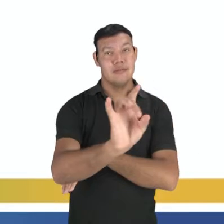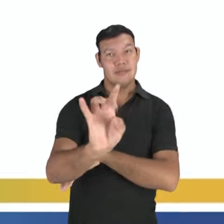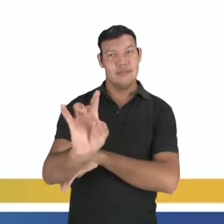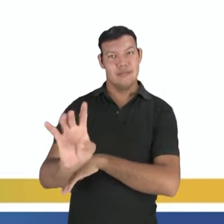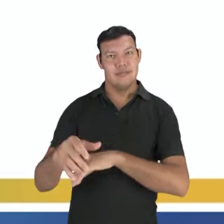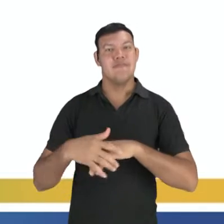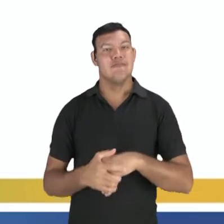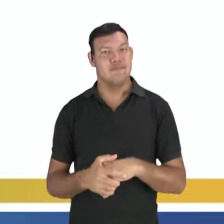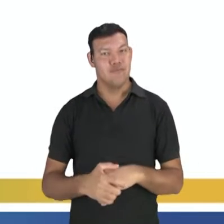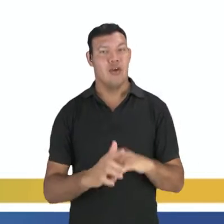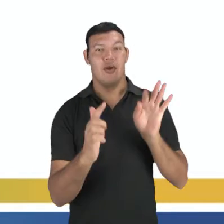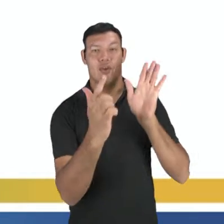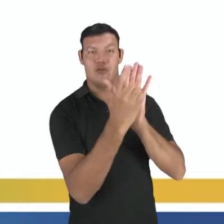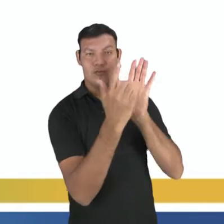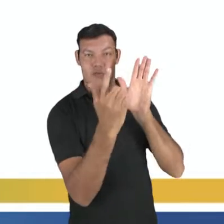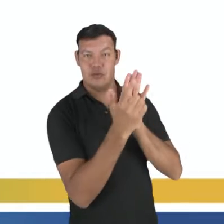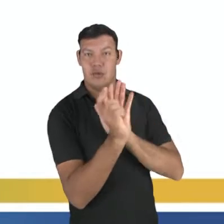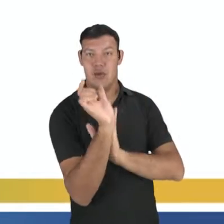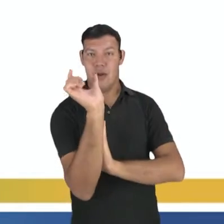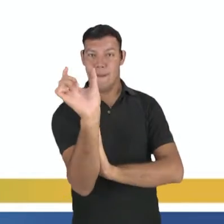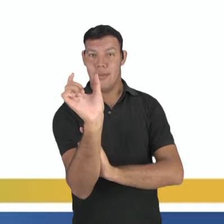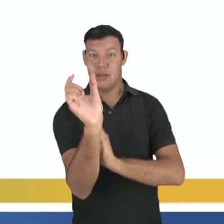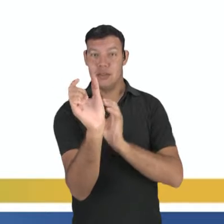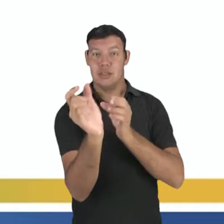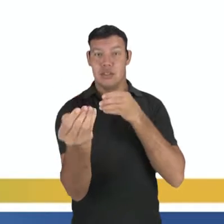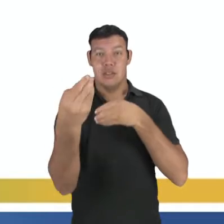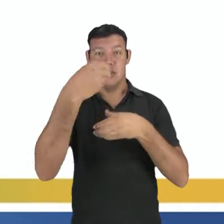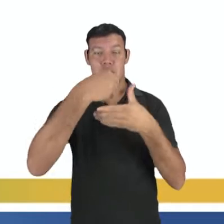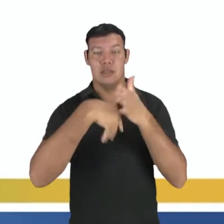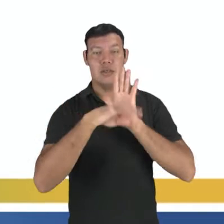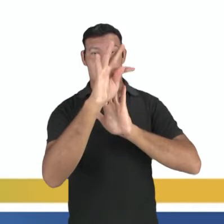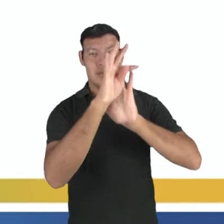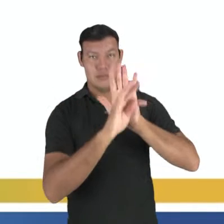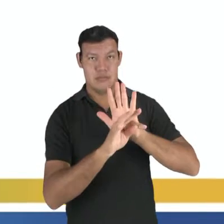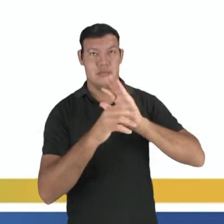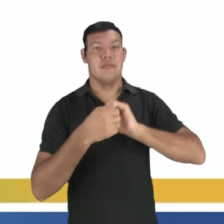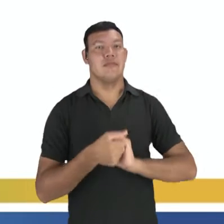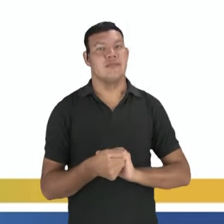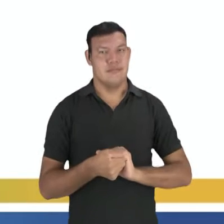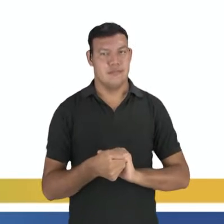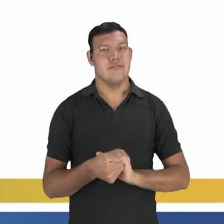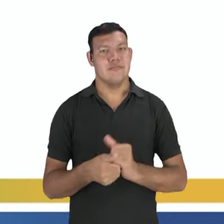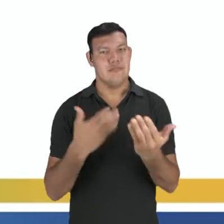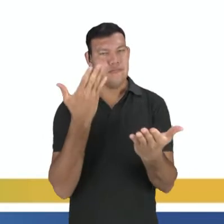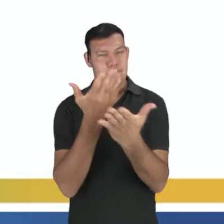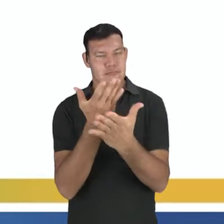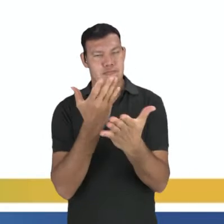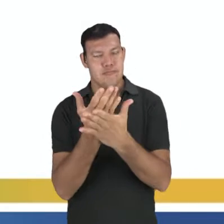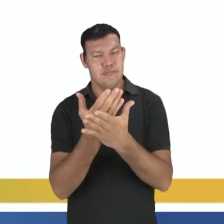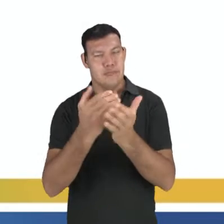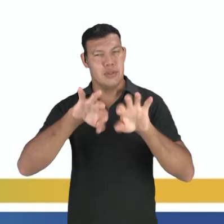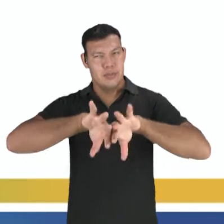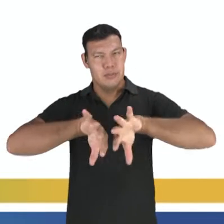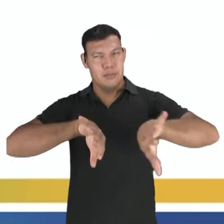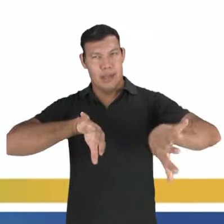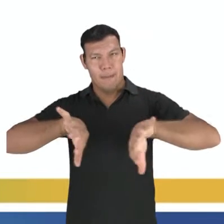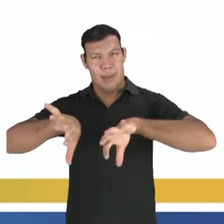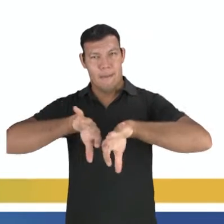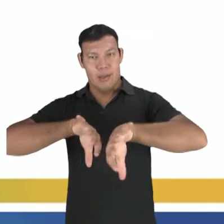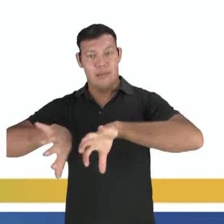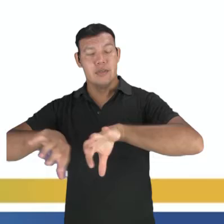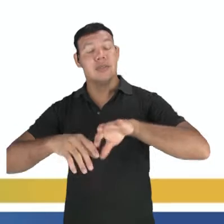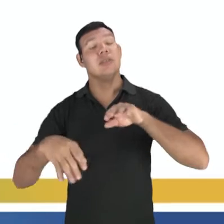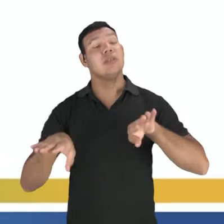trazer a função da palavra dentro do texto, né? Sempre trabalhando com ela separadamente e nós